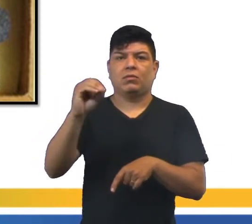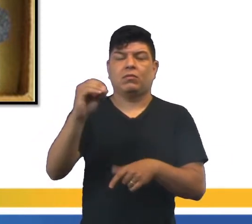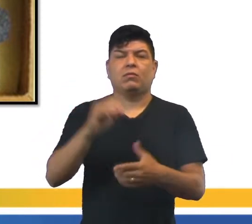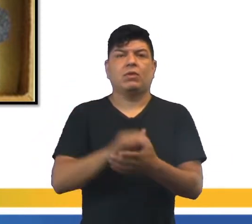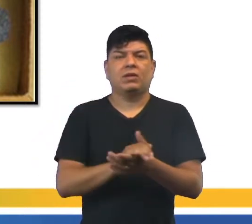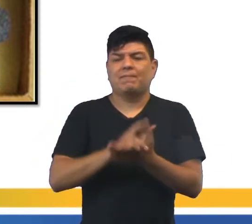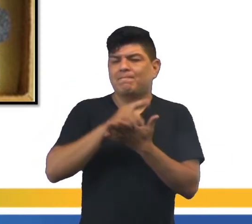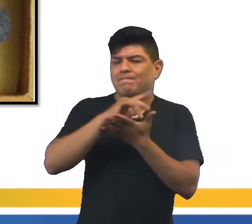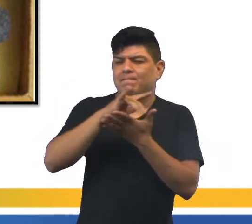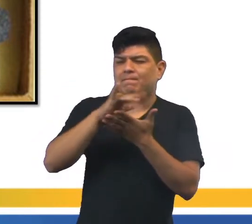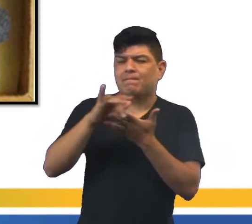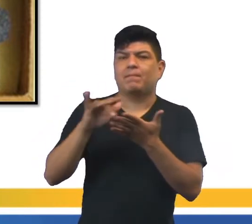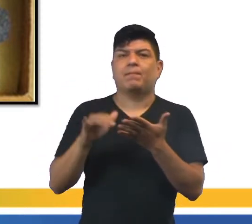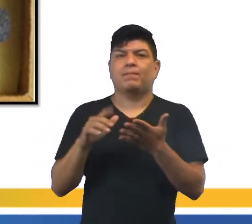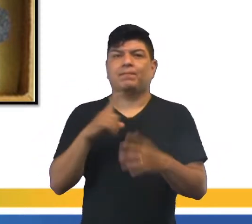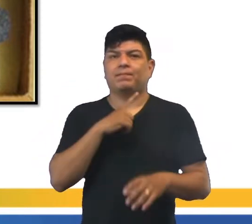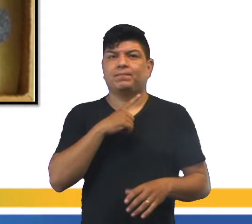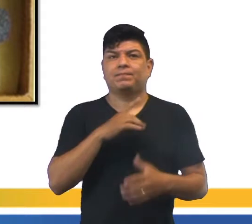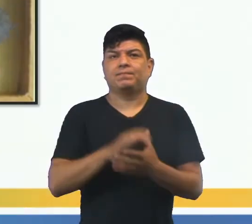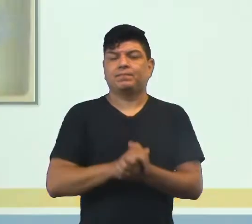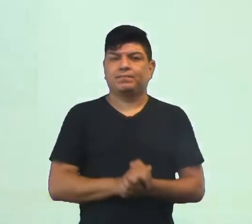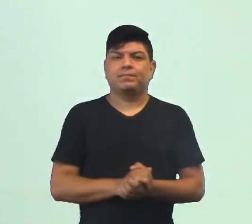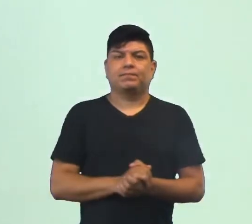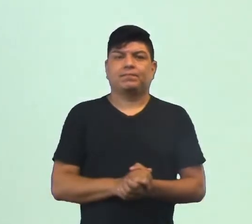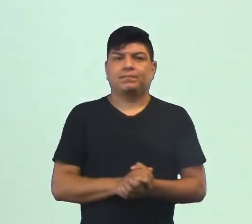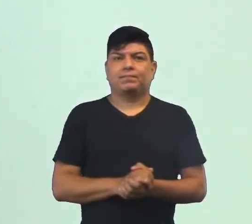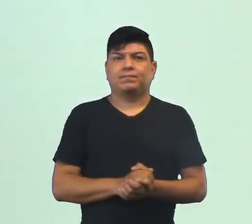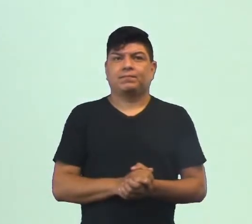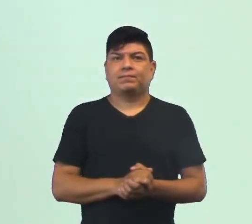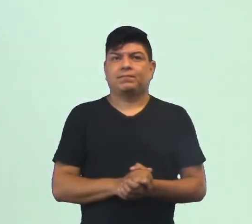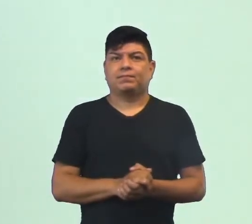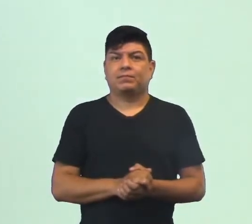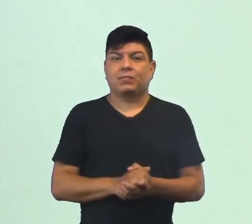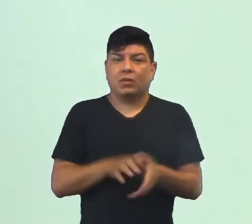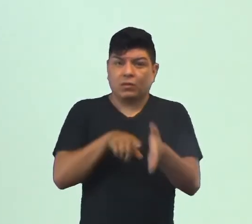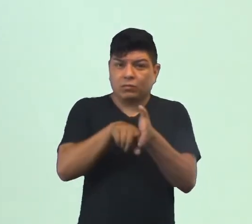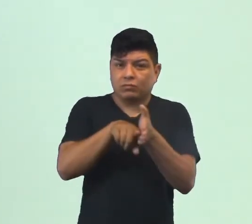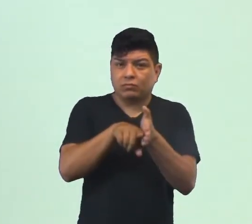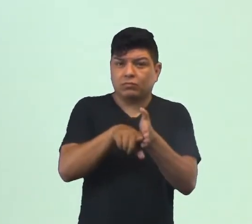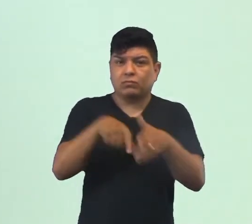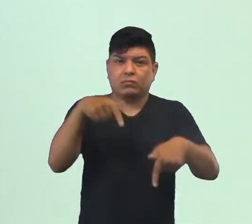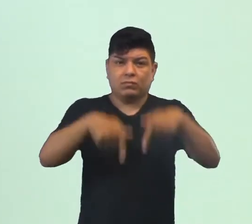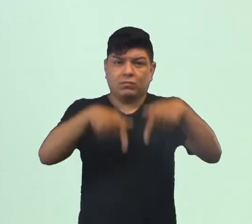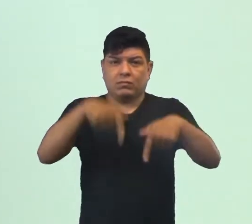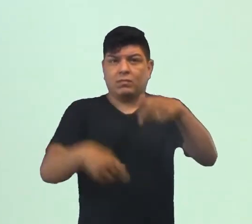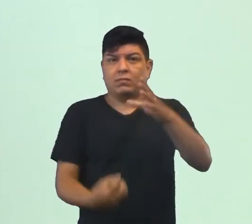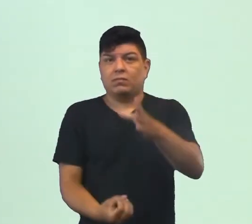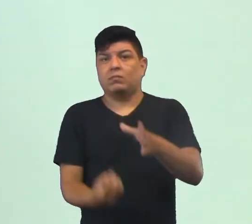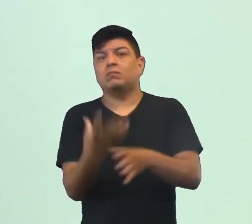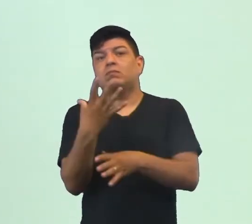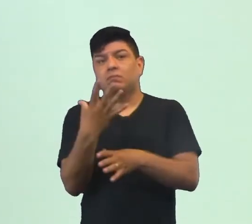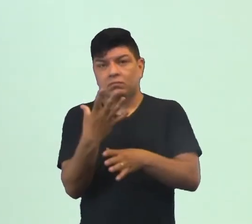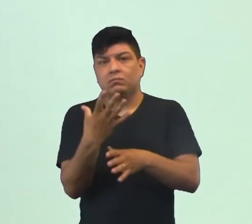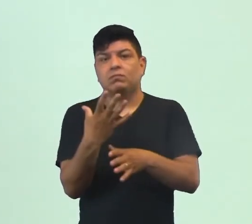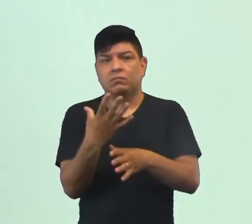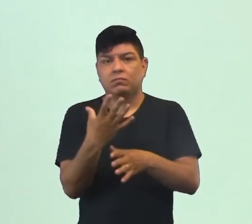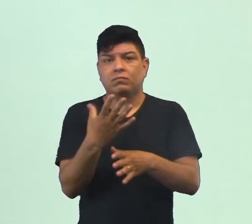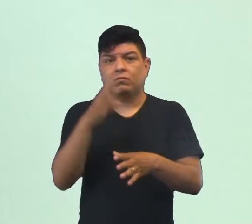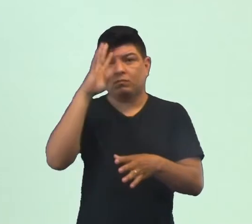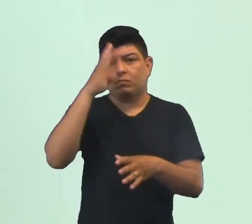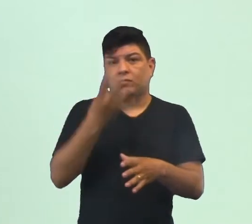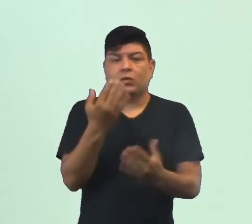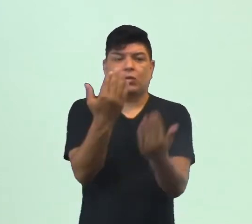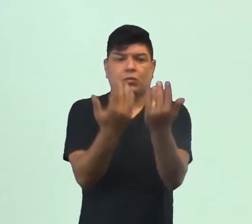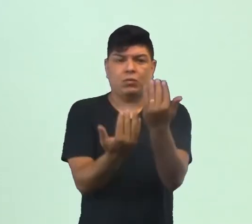de minerais. Bem, no estudo da química, o surgimento da química surgiu através da descoberta do